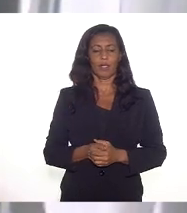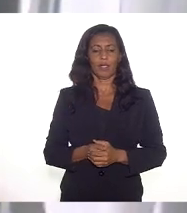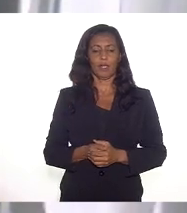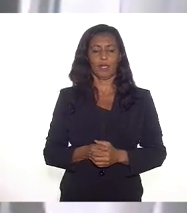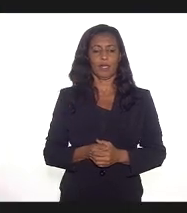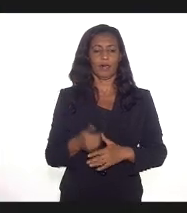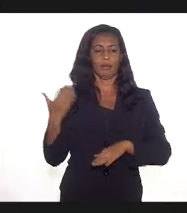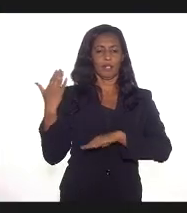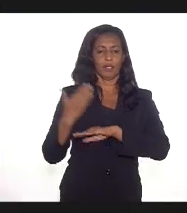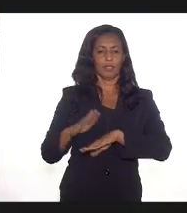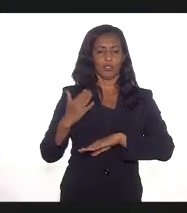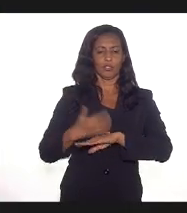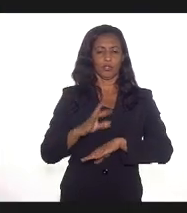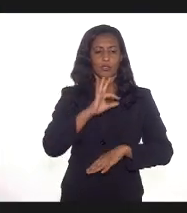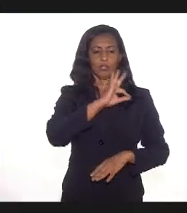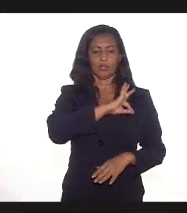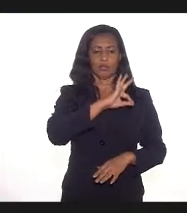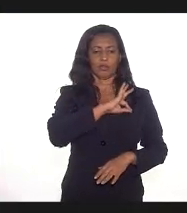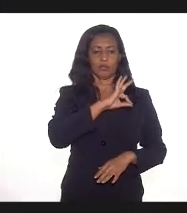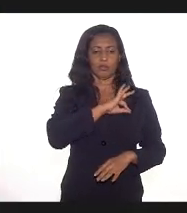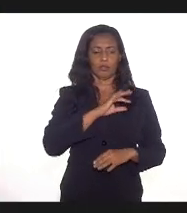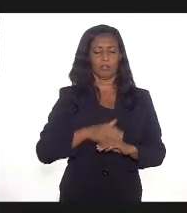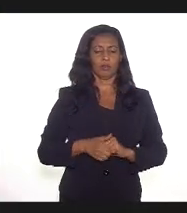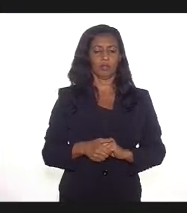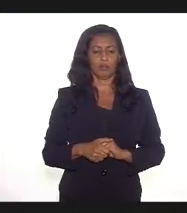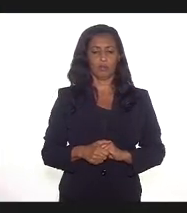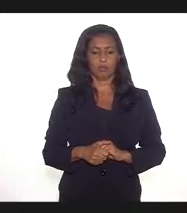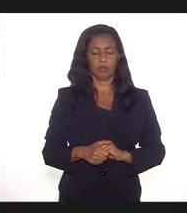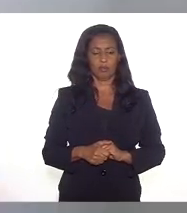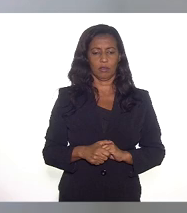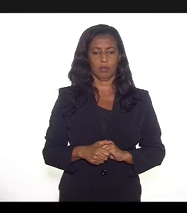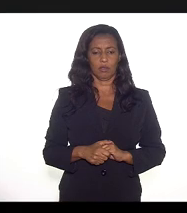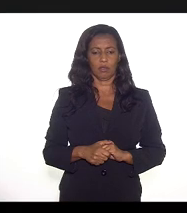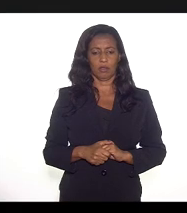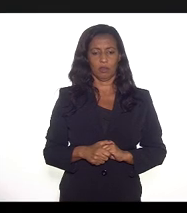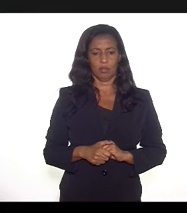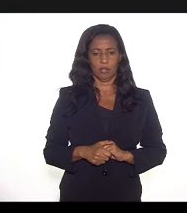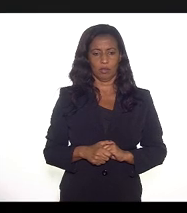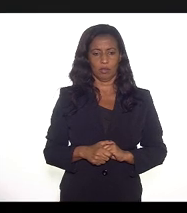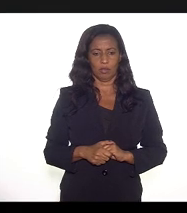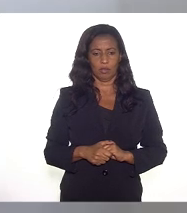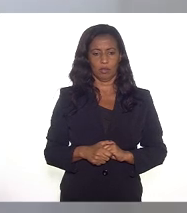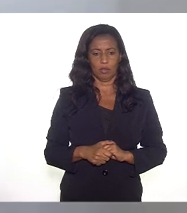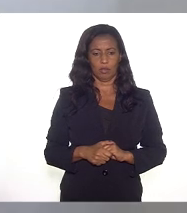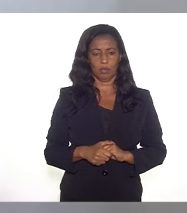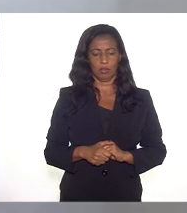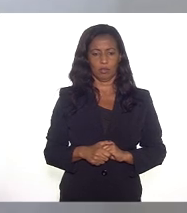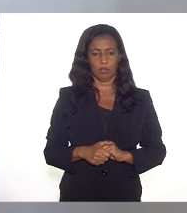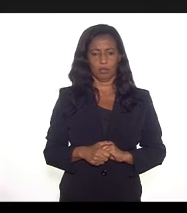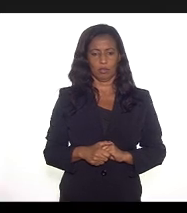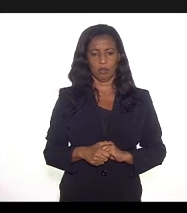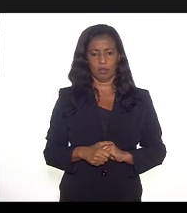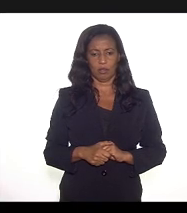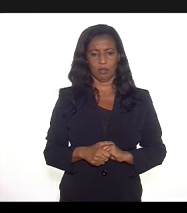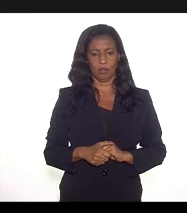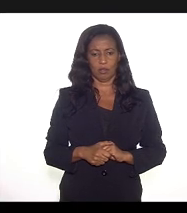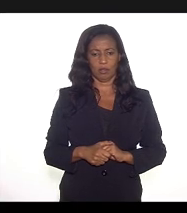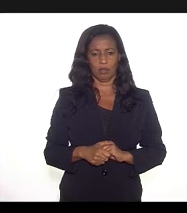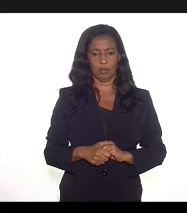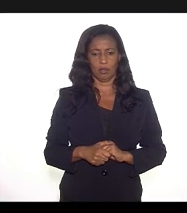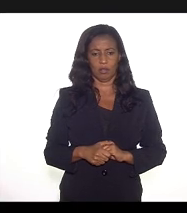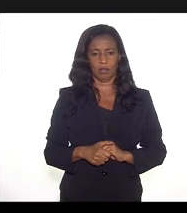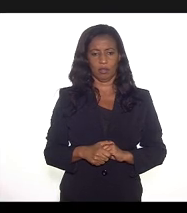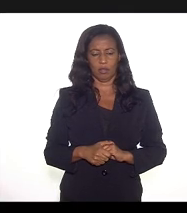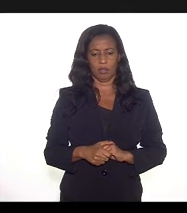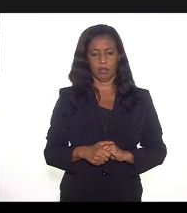para atividade policial. Você já falou pela bancada. Licença, Charles. Atenção. Cuidado aí, Charles. Cuidado aí. Está aberto.